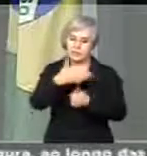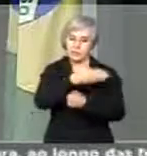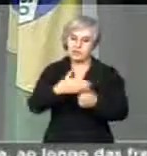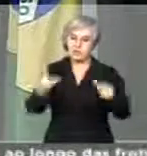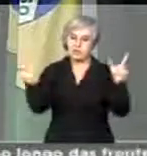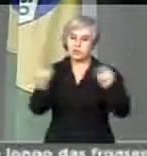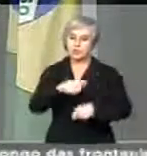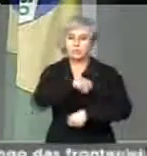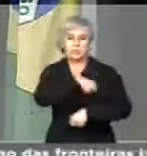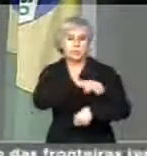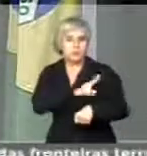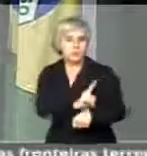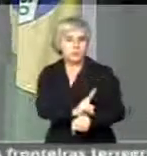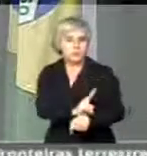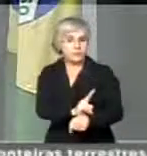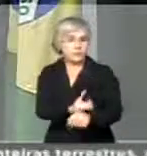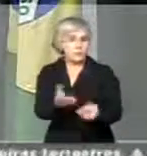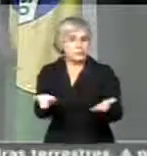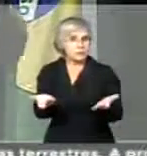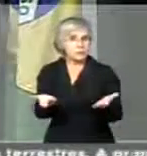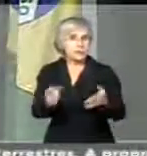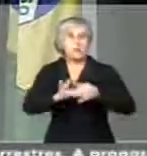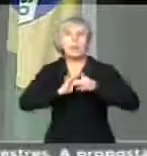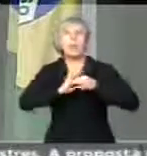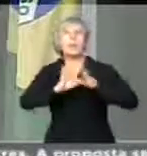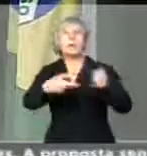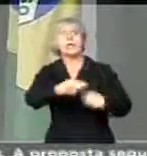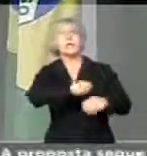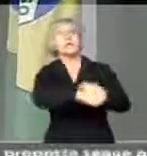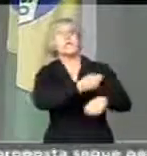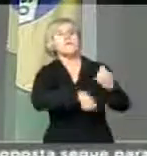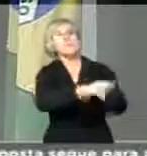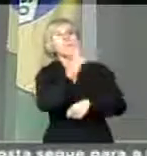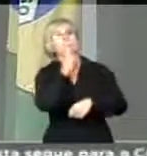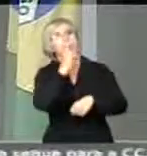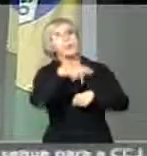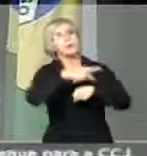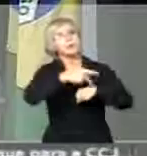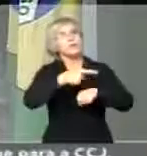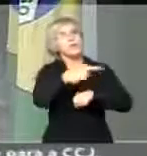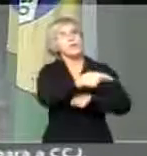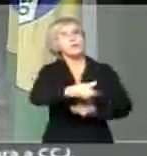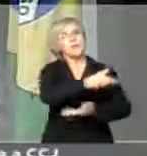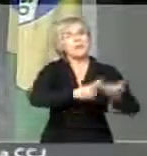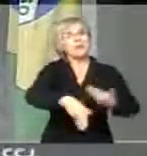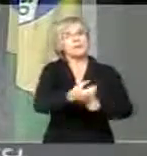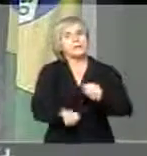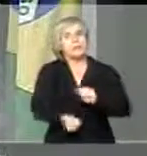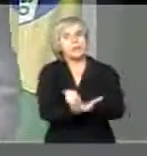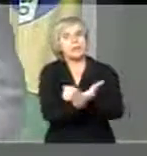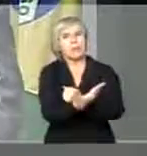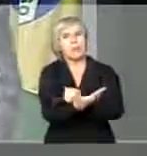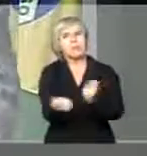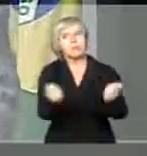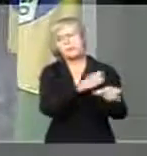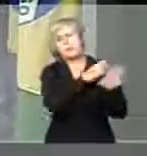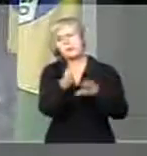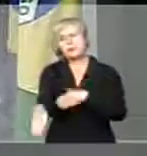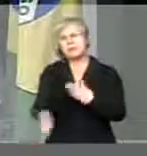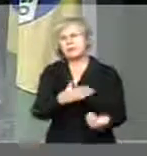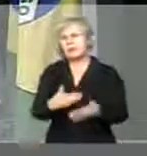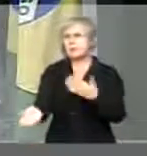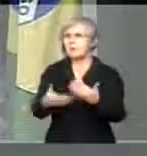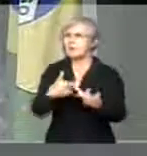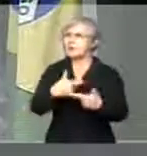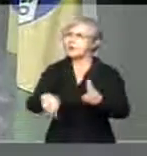de fiscalização e meio que deixou livre o campo para o contrabando entrar, fazer o que quiser no